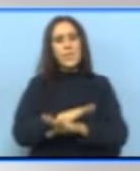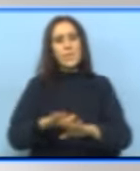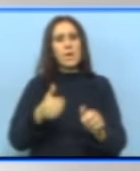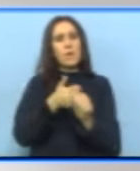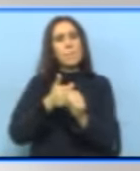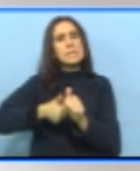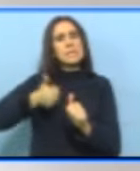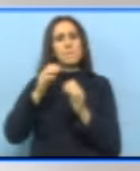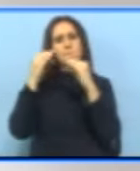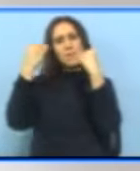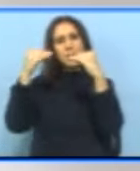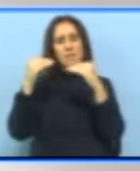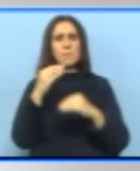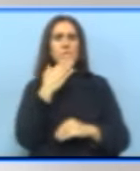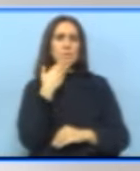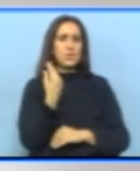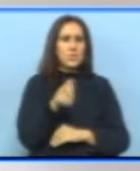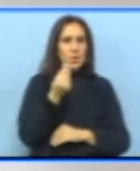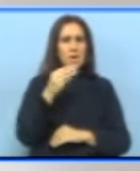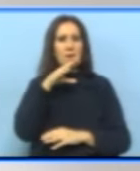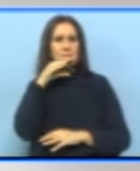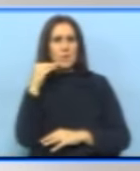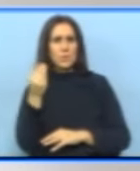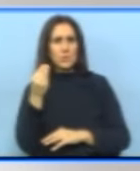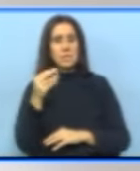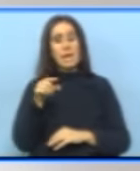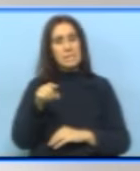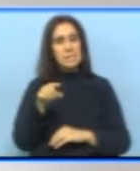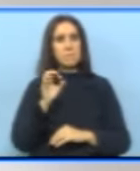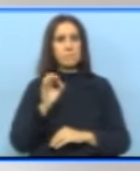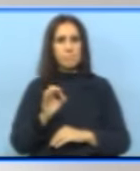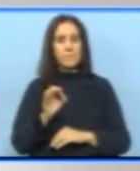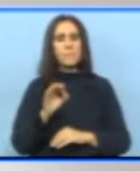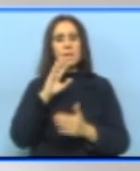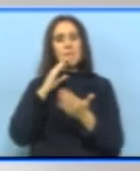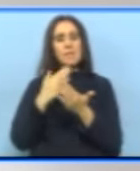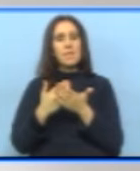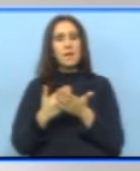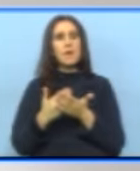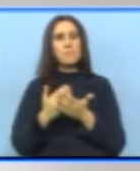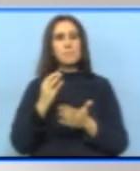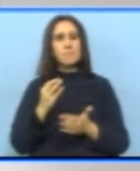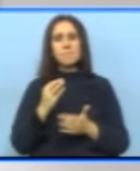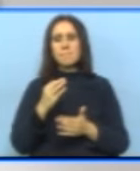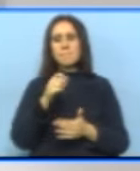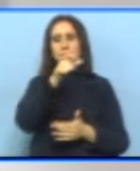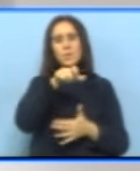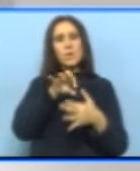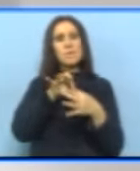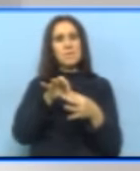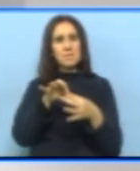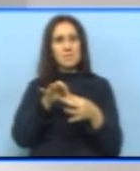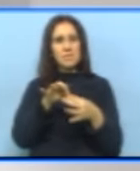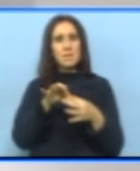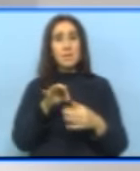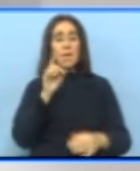sobretudo a catequese e jovens adolescentes, não é? A descobrirem esta grandeza da solicitude pelo outro, que é uma coisa